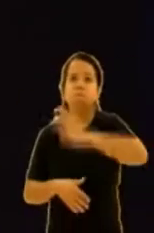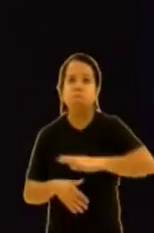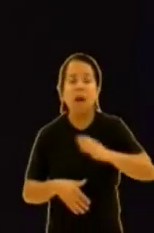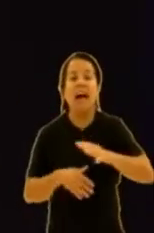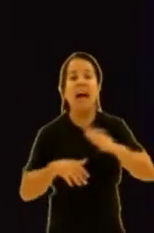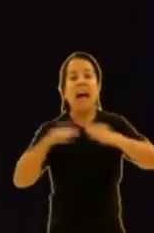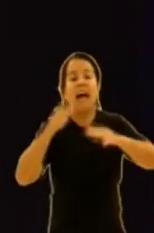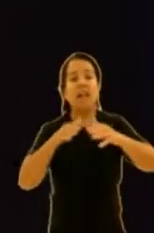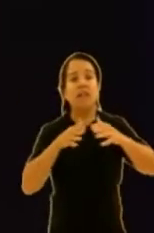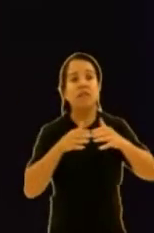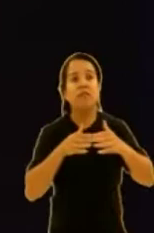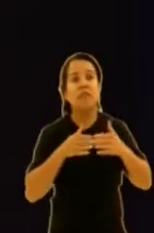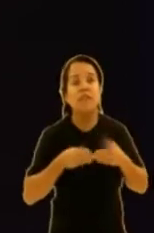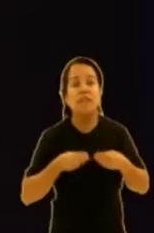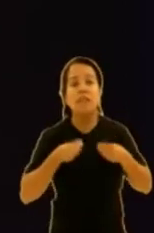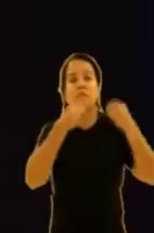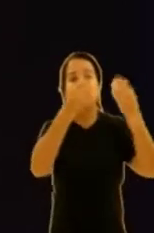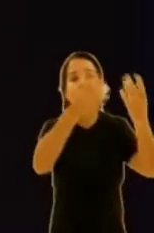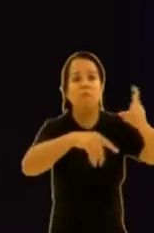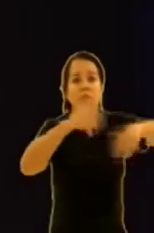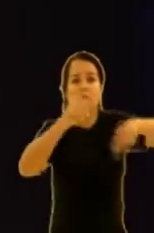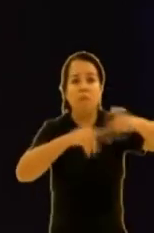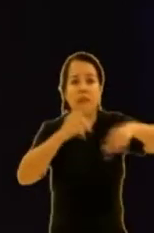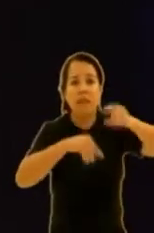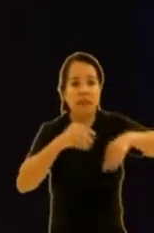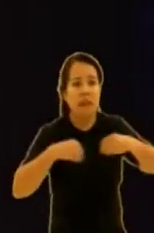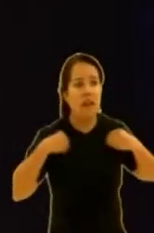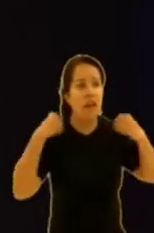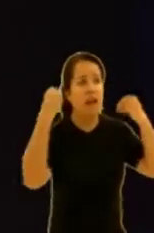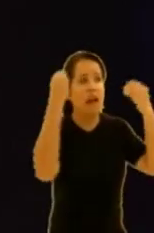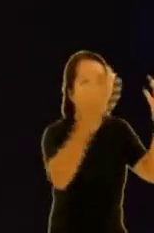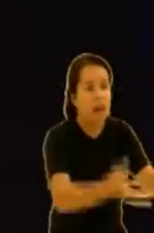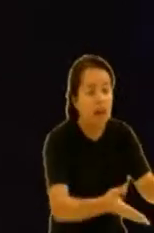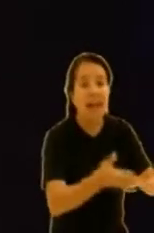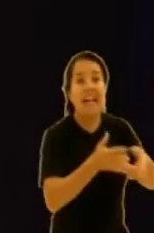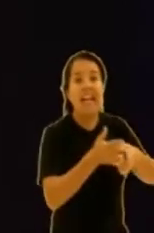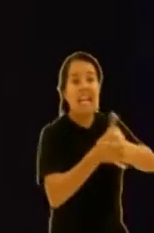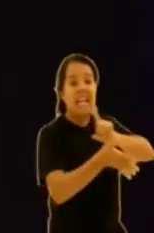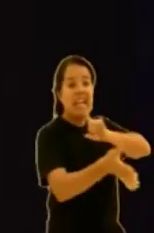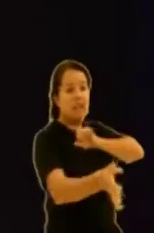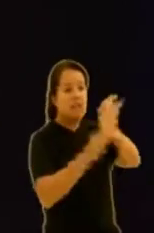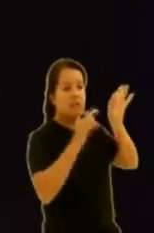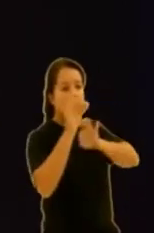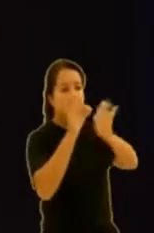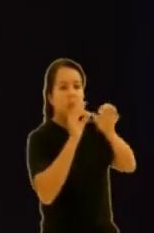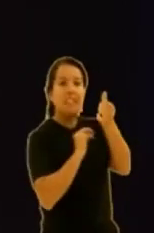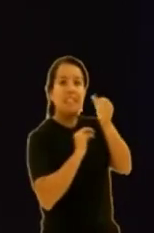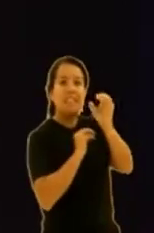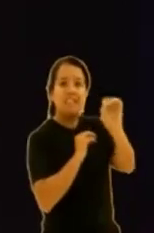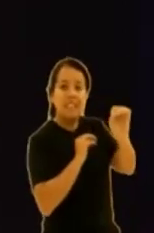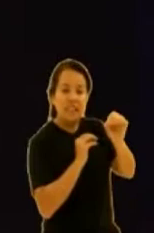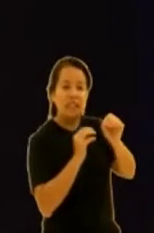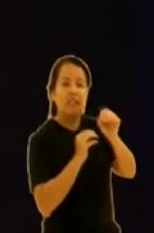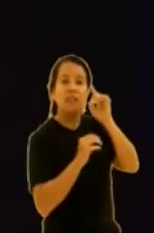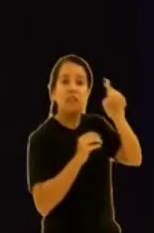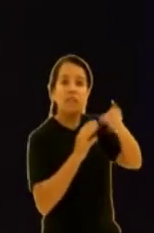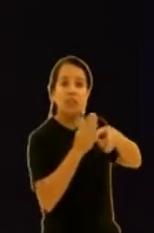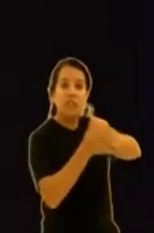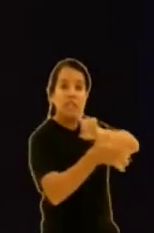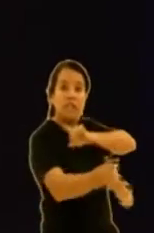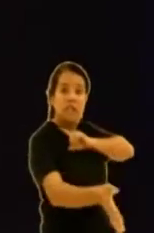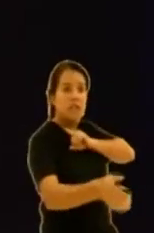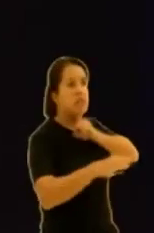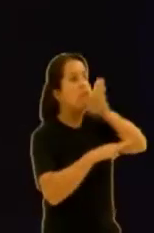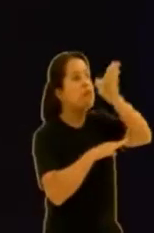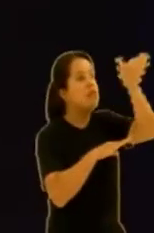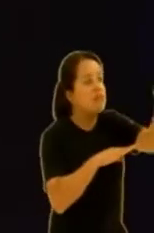em determinadas regiões da Amazônia, você tem que sair com 60, 70 dias de antecedência. Isso não é simples, mas é somente com